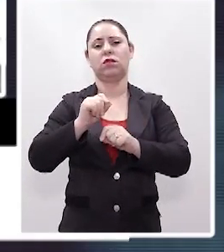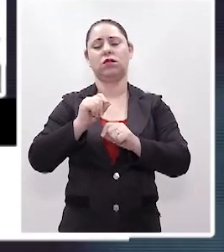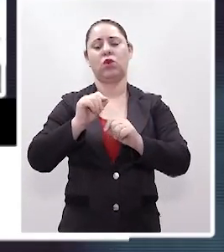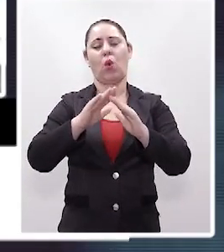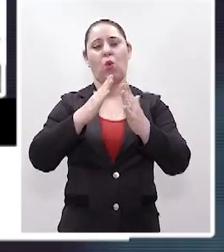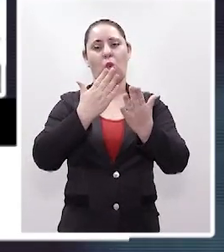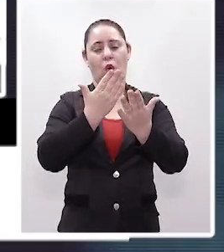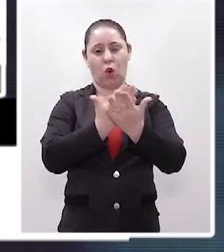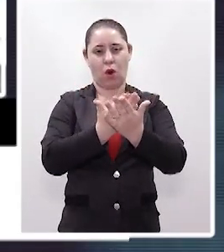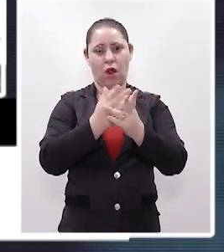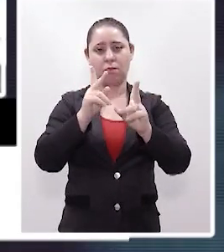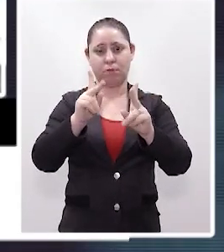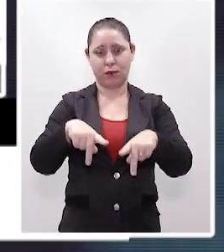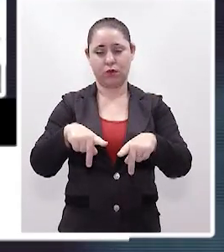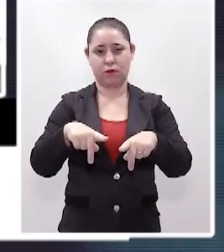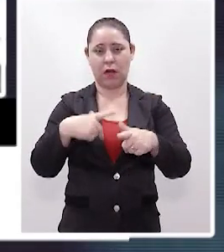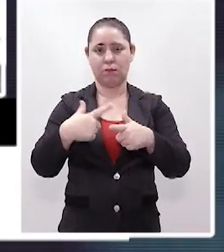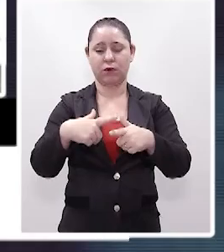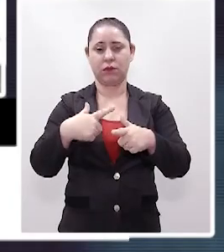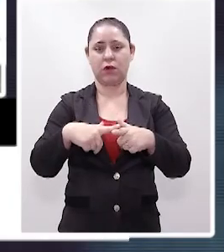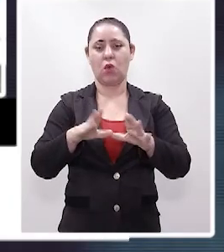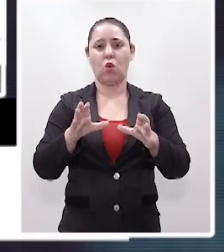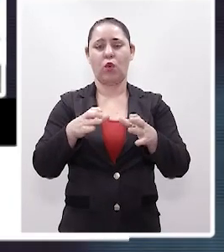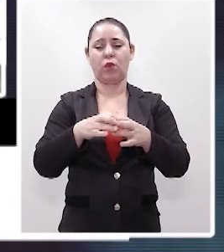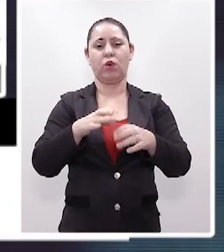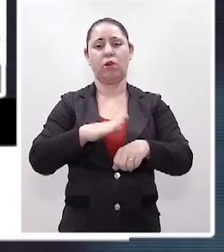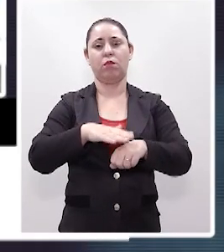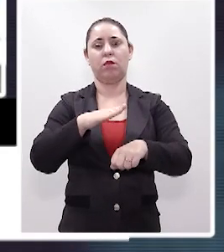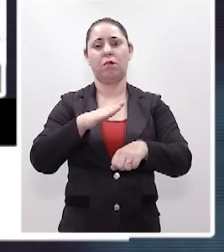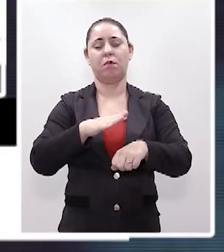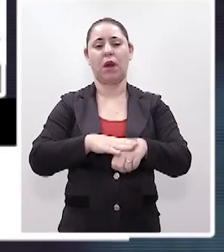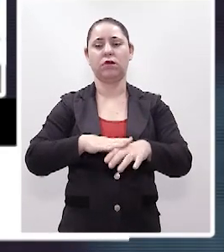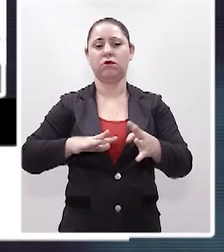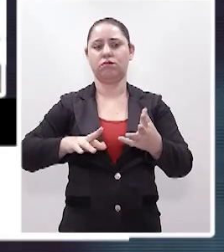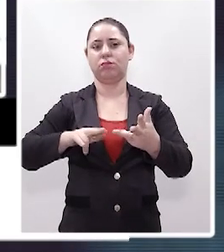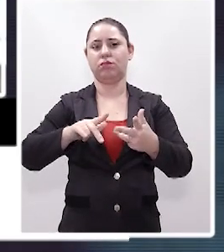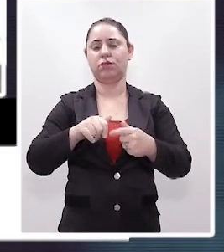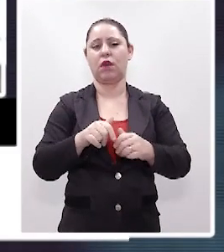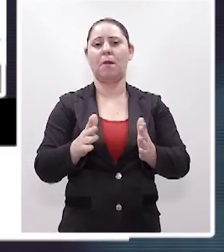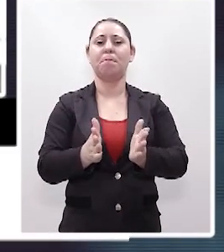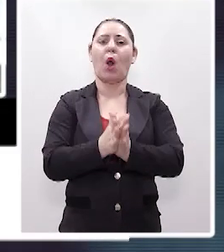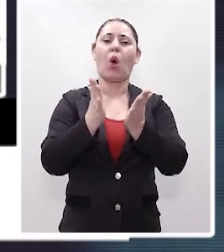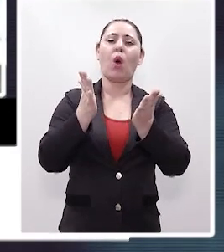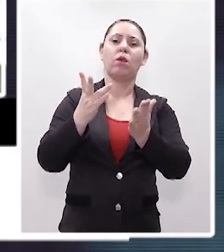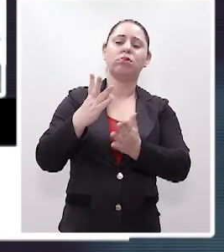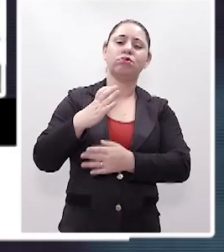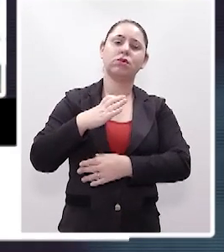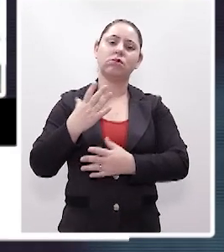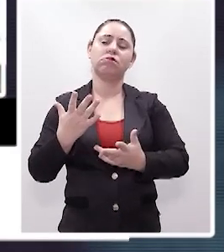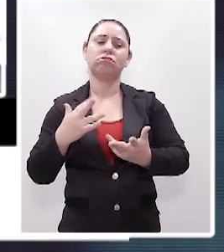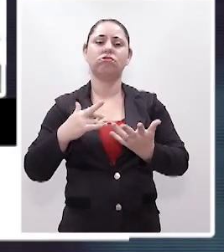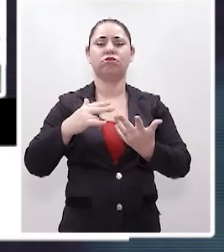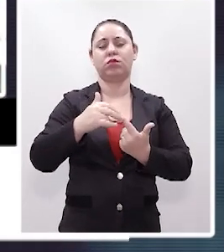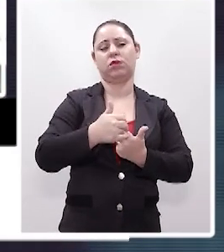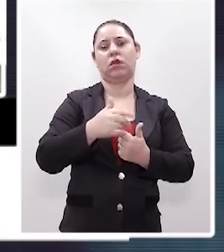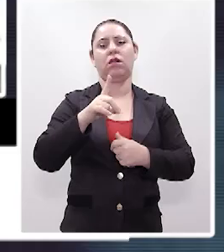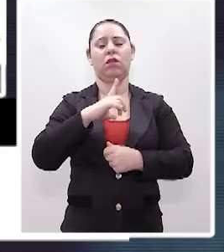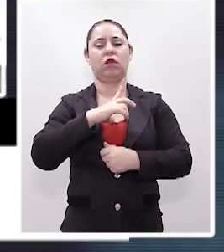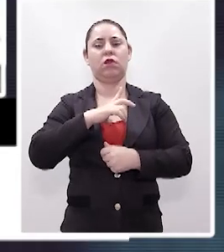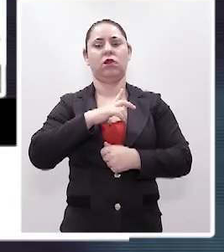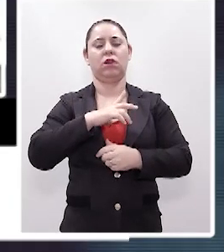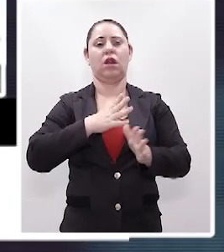escolas públicas, por ser um público muito mais diverso, né, com várias situações